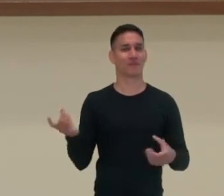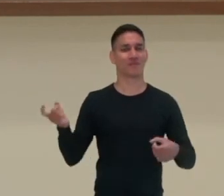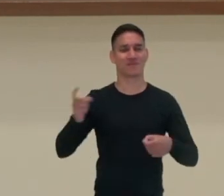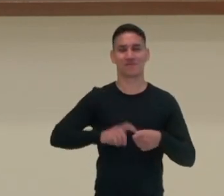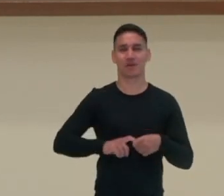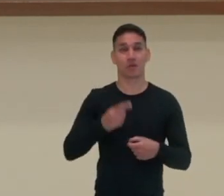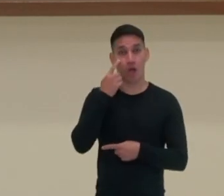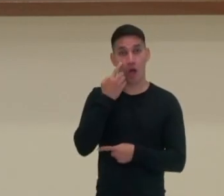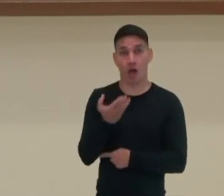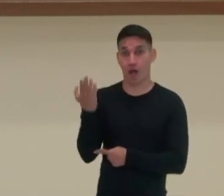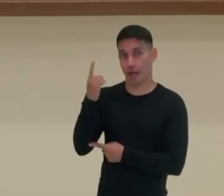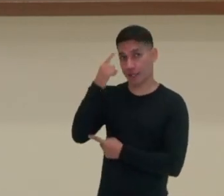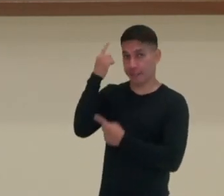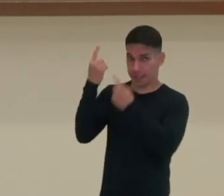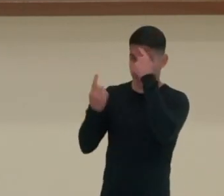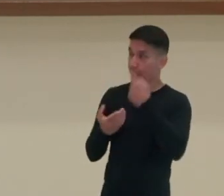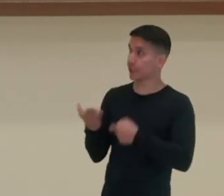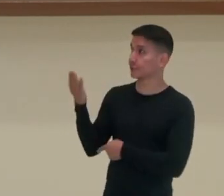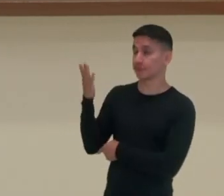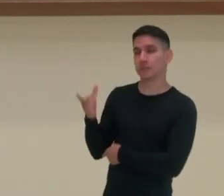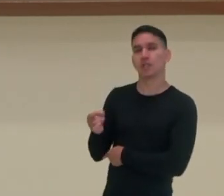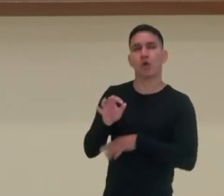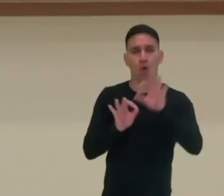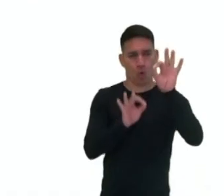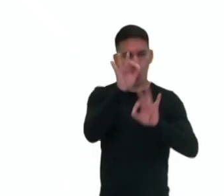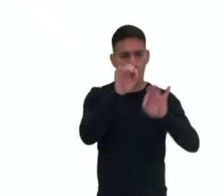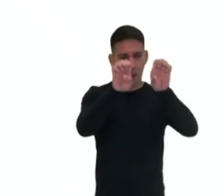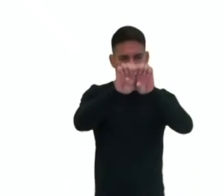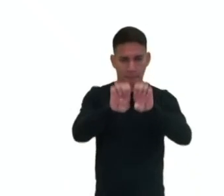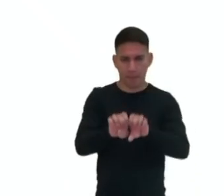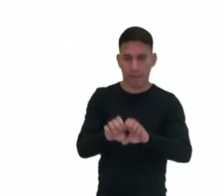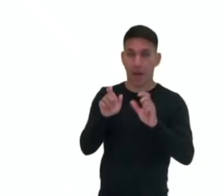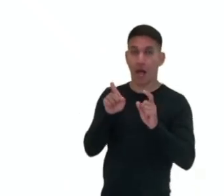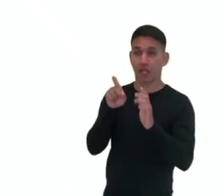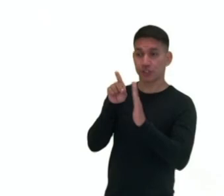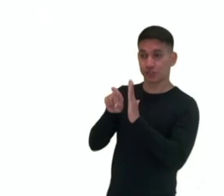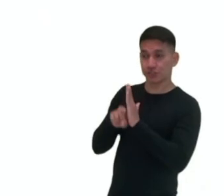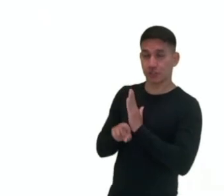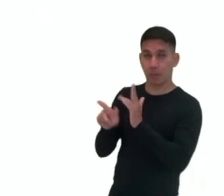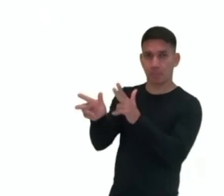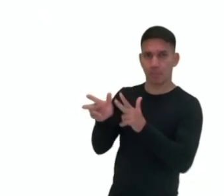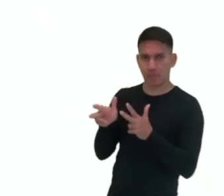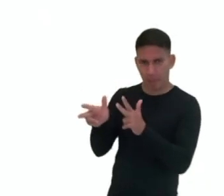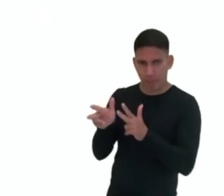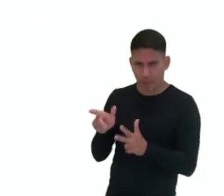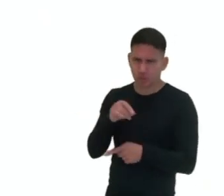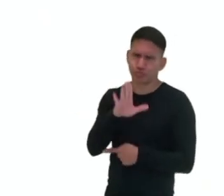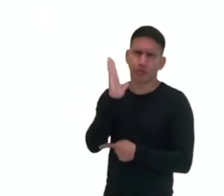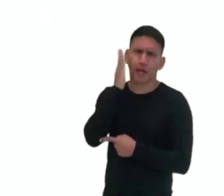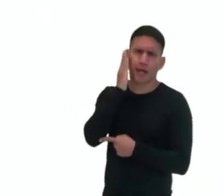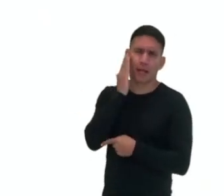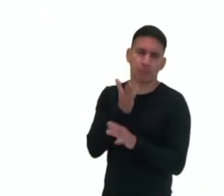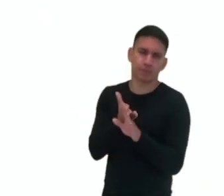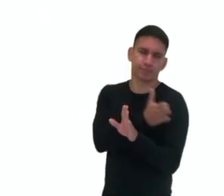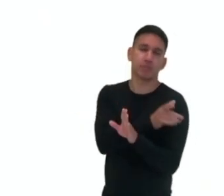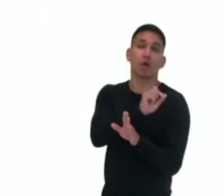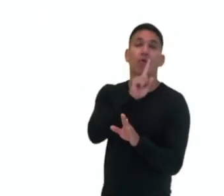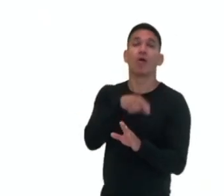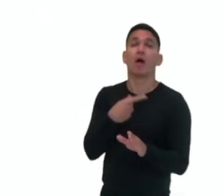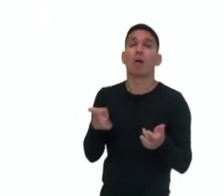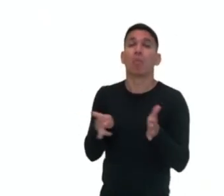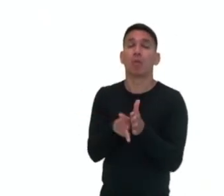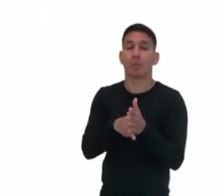Voltei, olha só a ideia. A estrutura da entrevista, né, como você bem já conhece, é composta do quê?